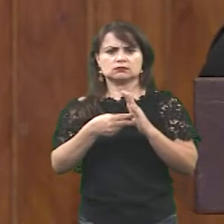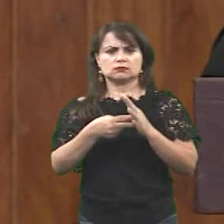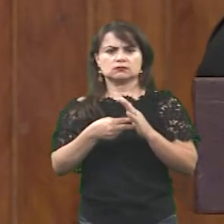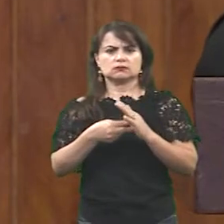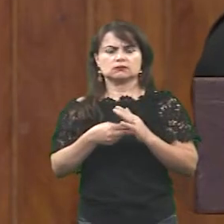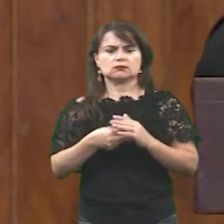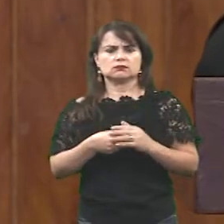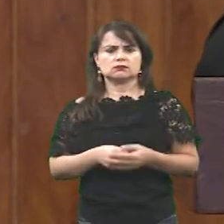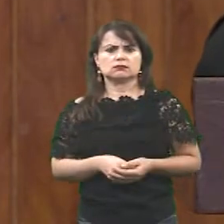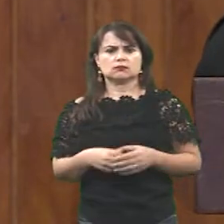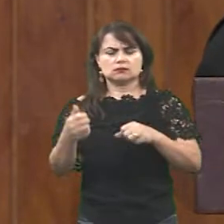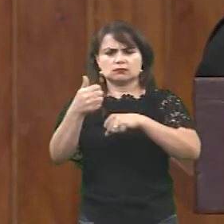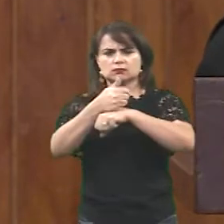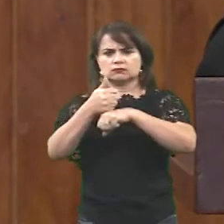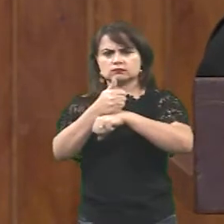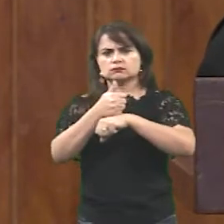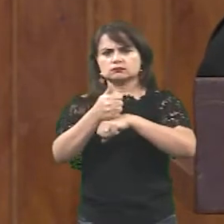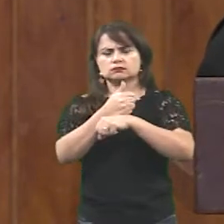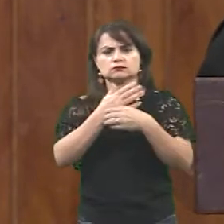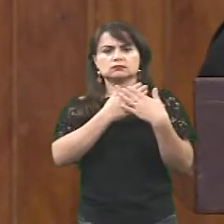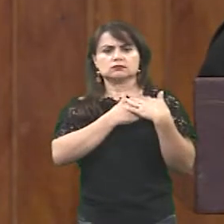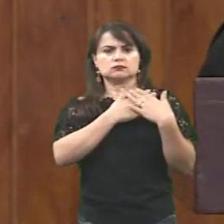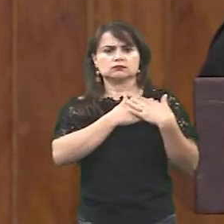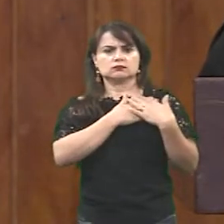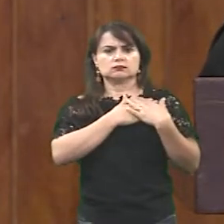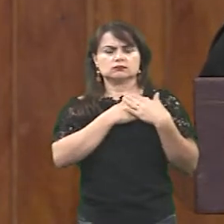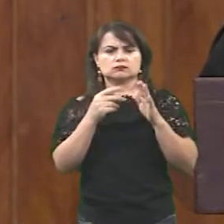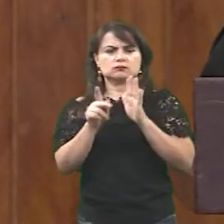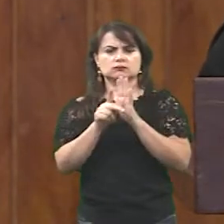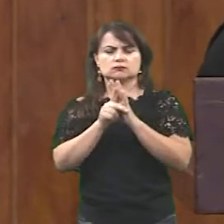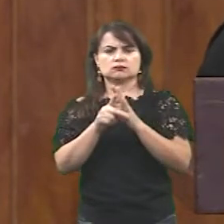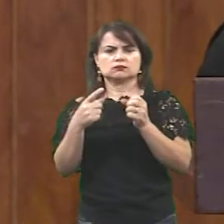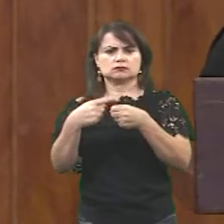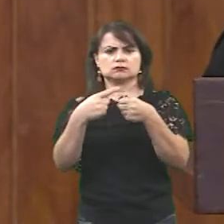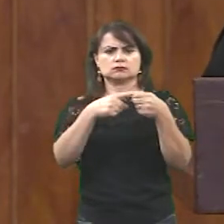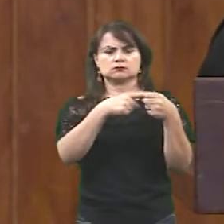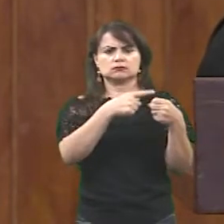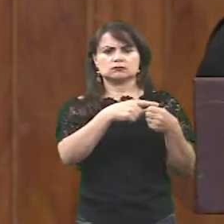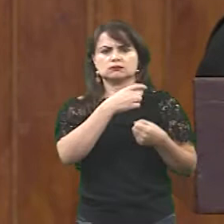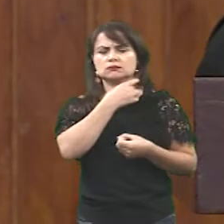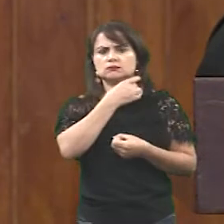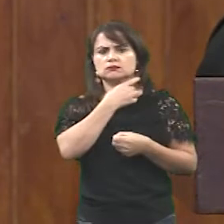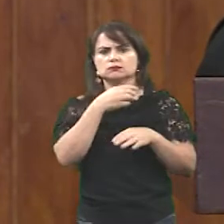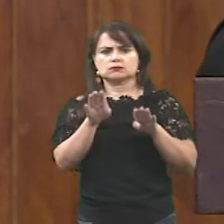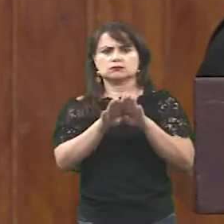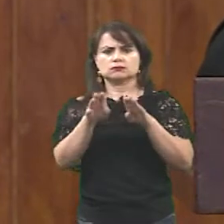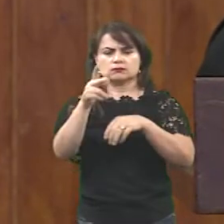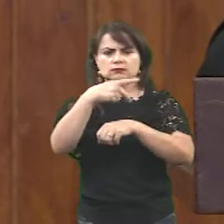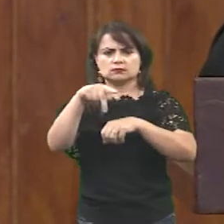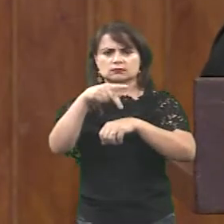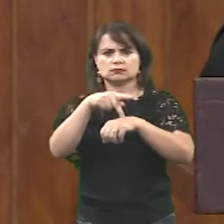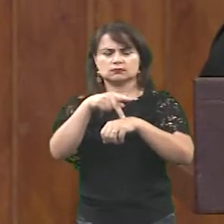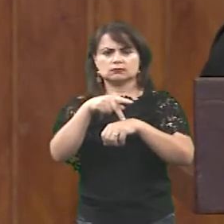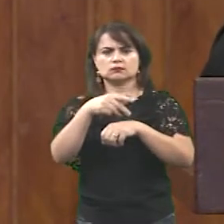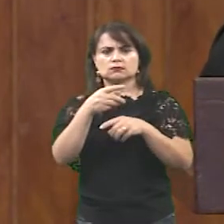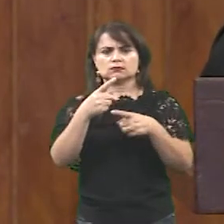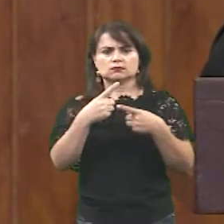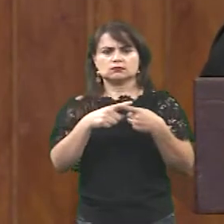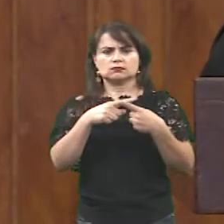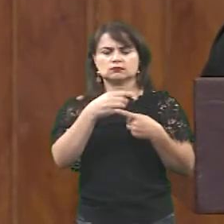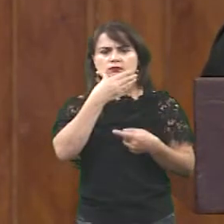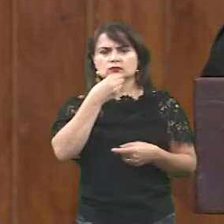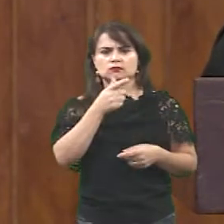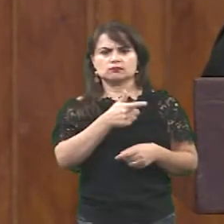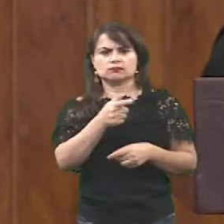profissional e o compromisso com a nossa cidade e com o país. Mais que atiradores, são homens sábios,